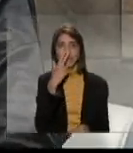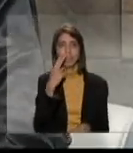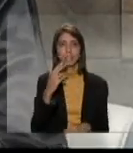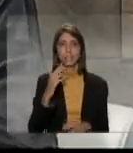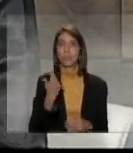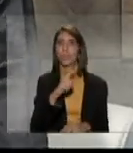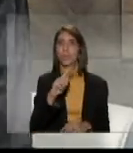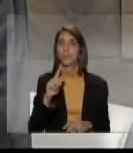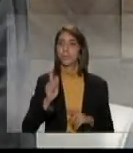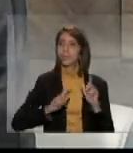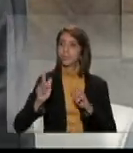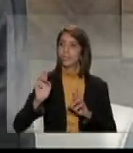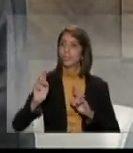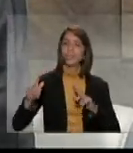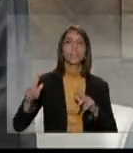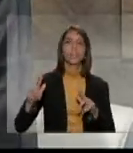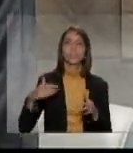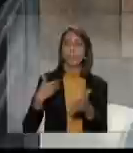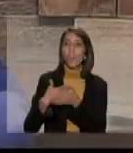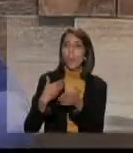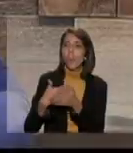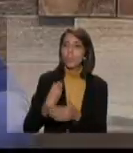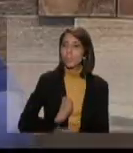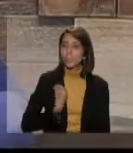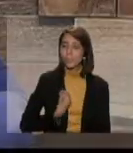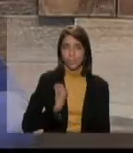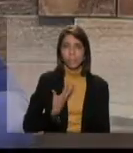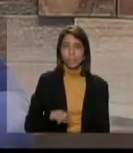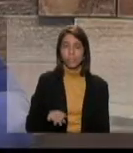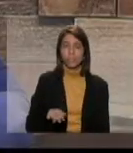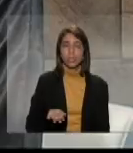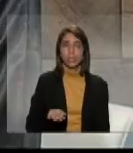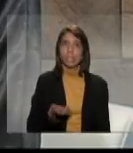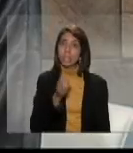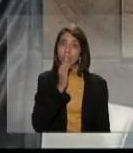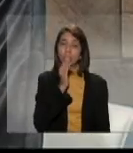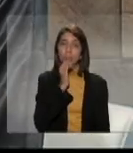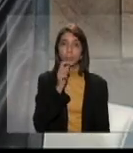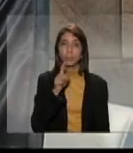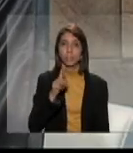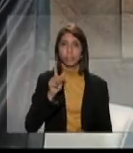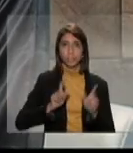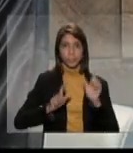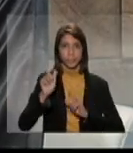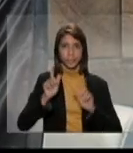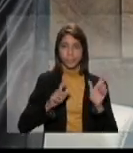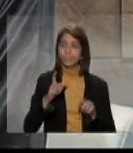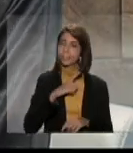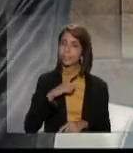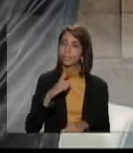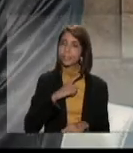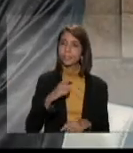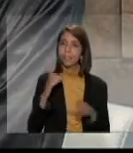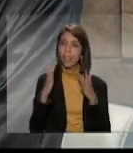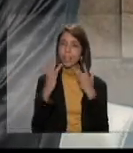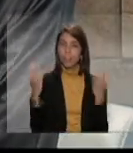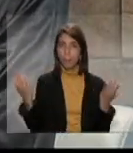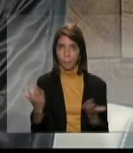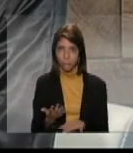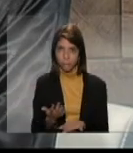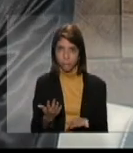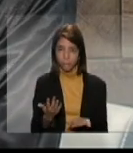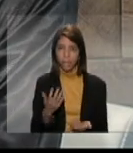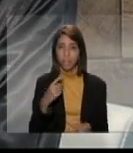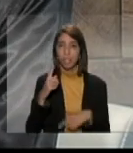distância é televisão dá essa proximidade né de resistência é por exemplo está fazendo a televisão tem muito isso você faz uma cena